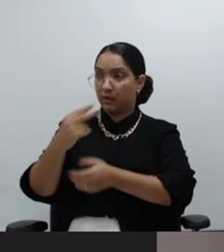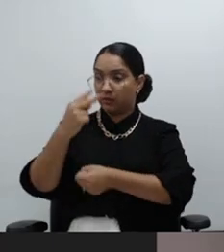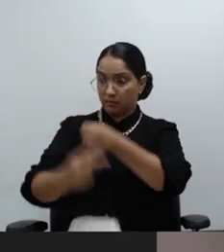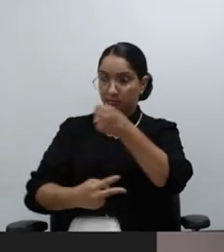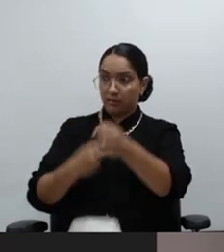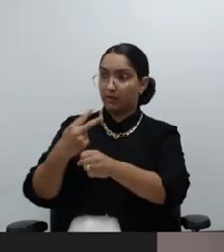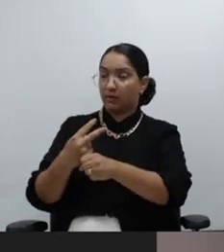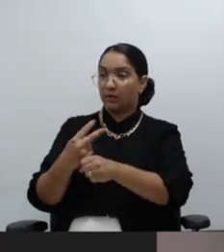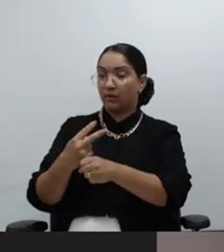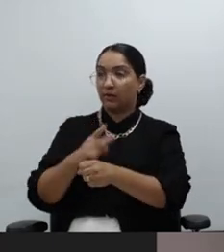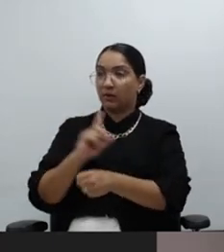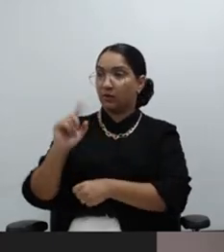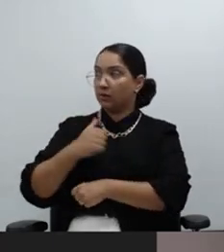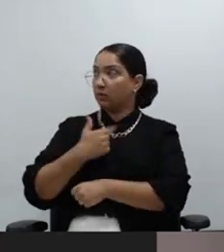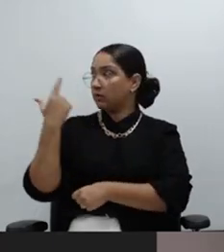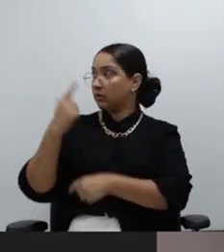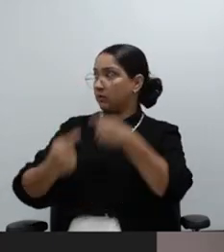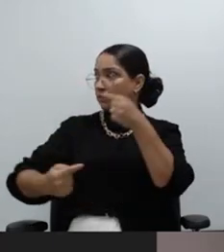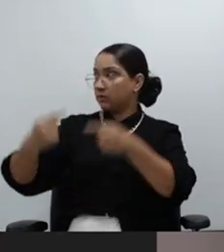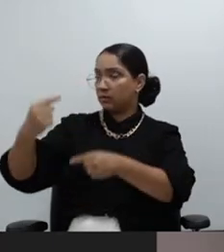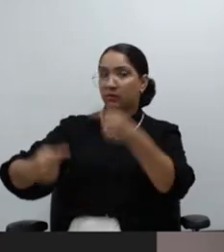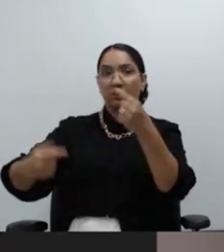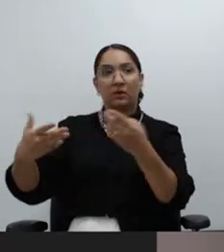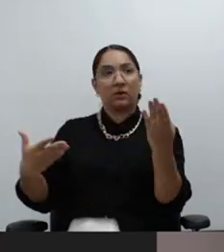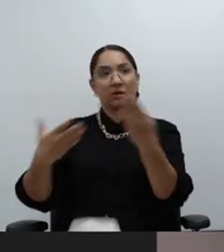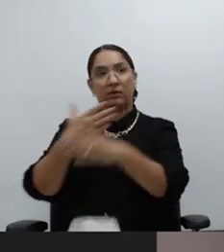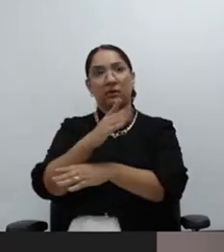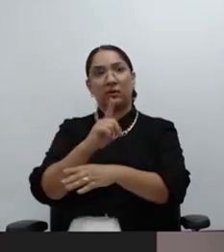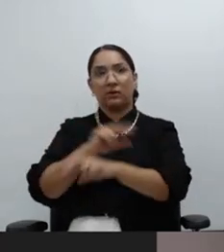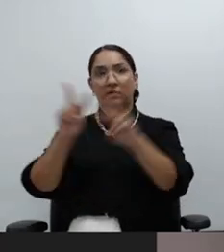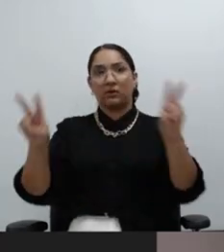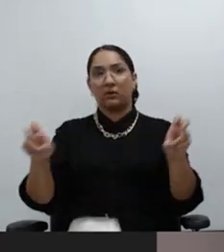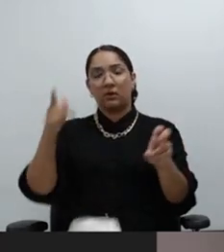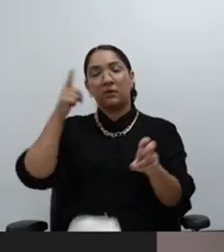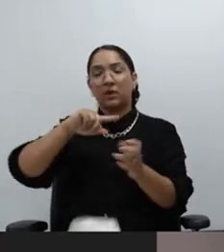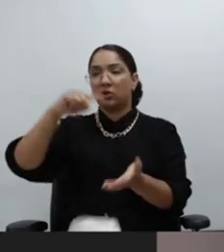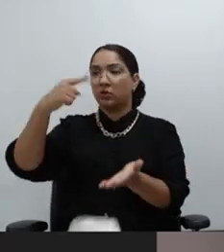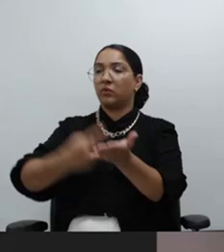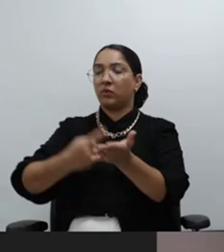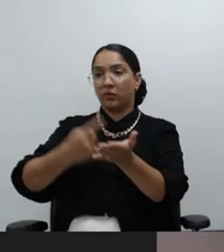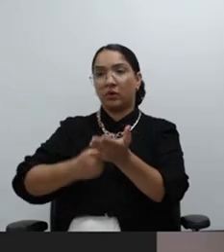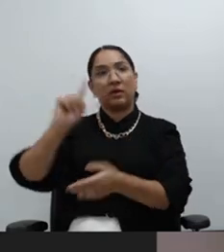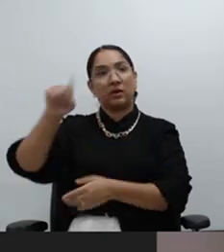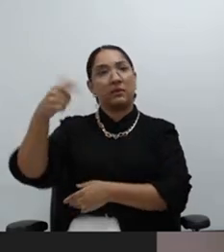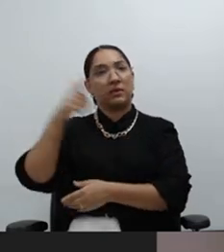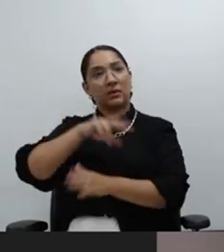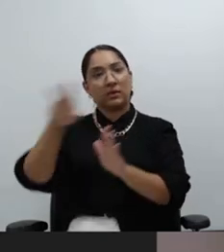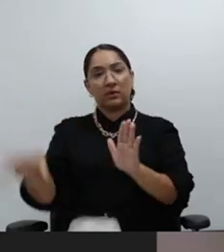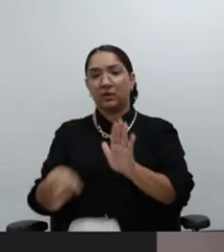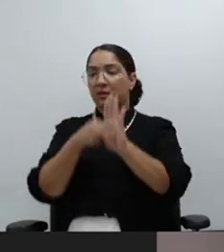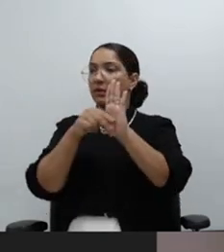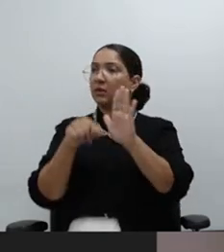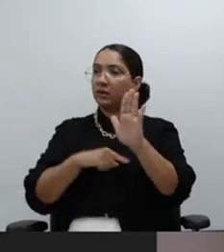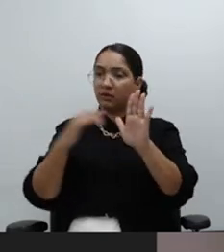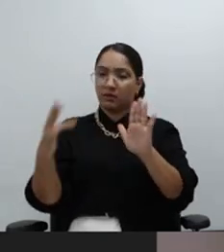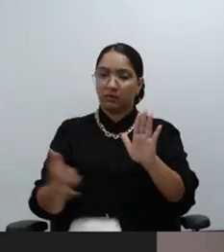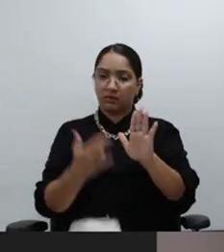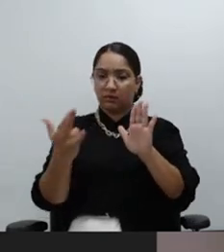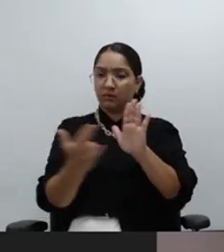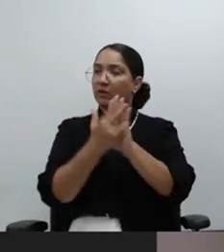discussão e foi aprovada uma questão de ordem, e depois foi incorporado isso no texto do regimento, destacando